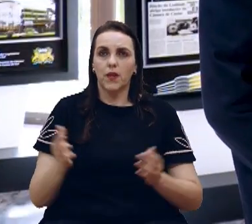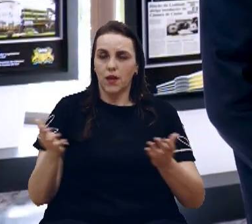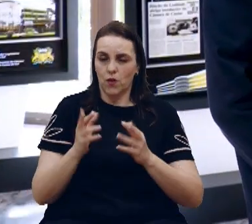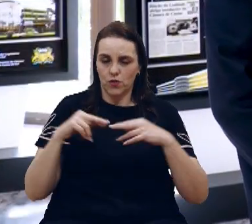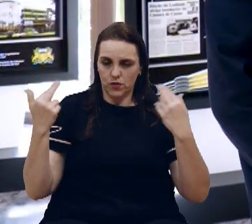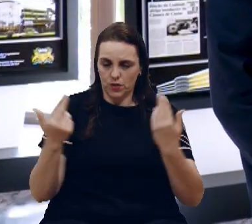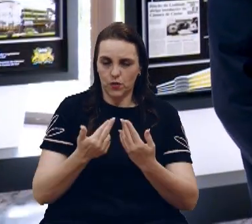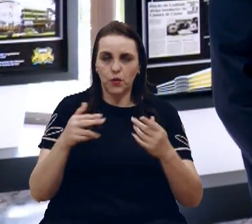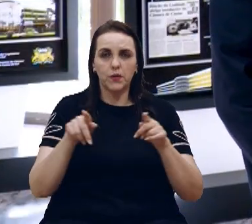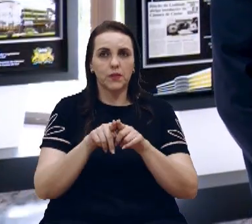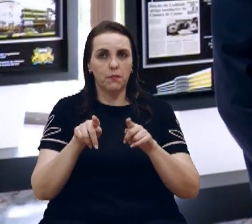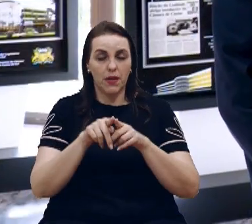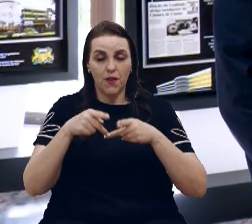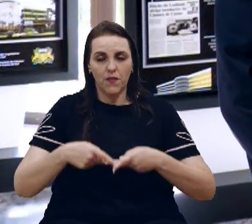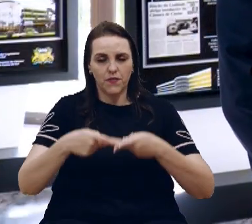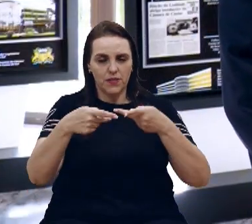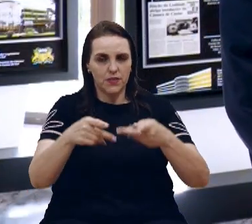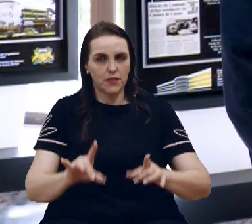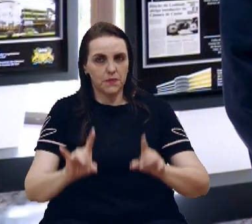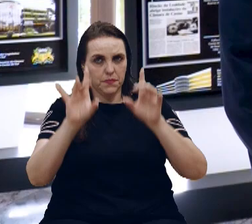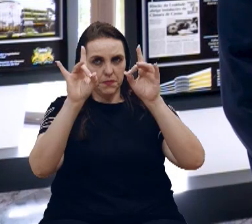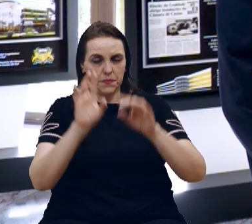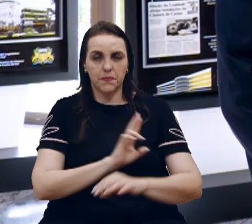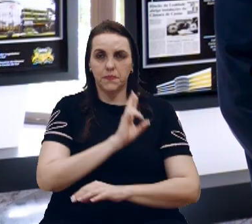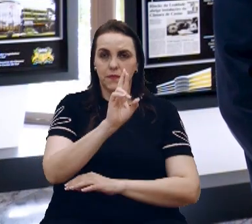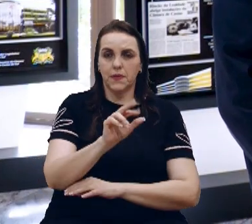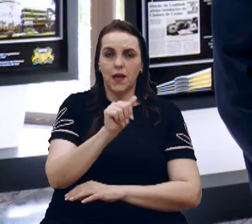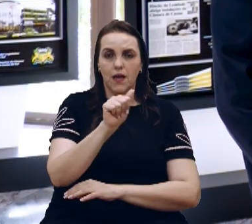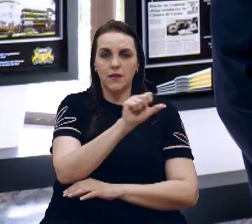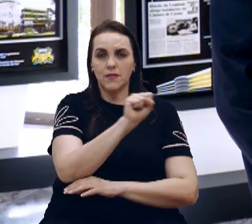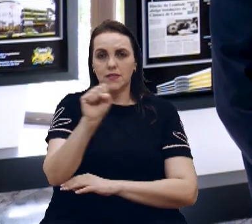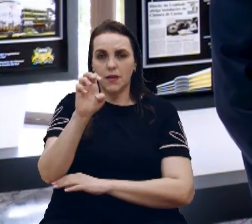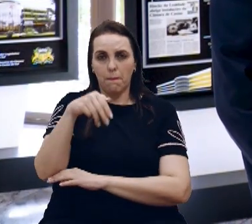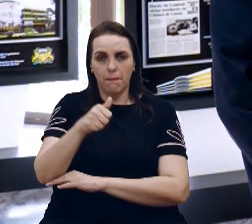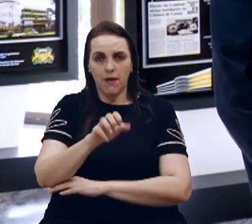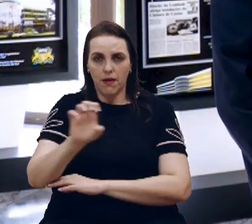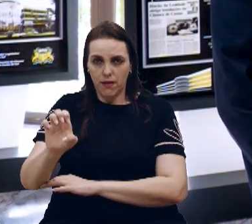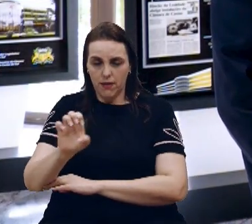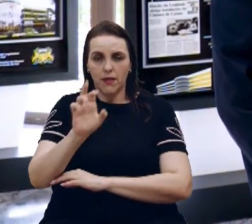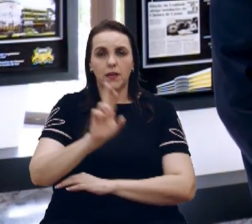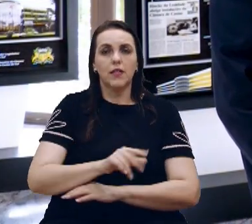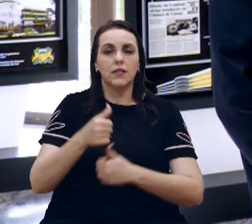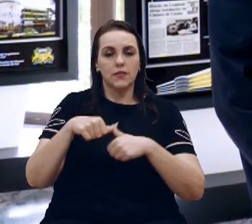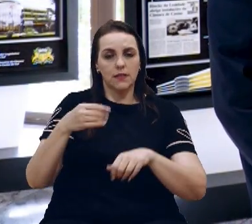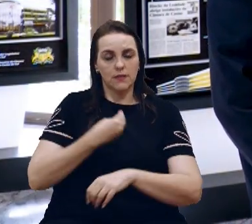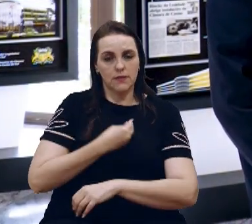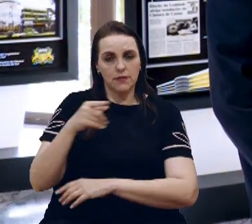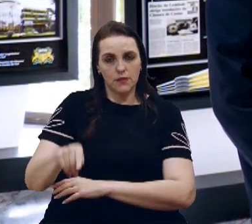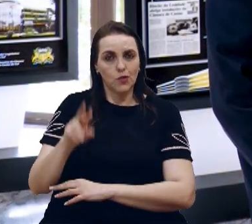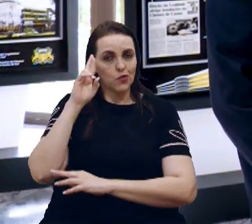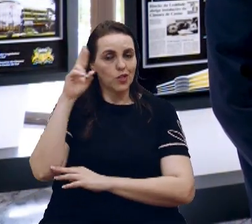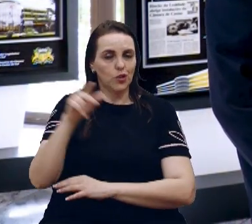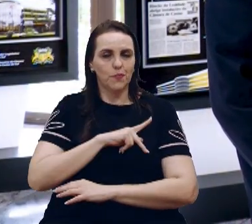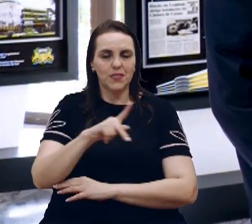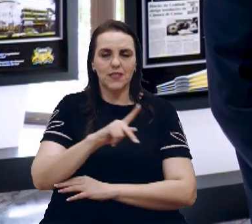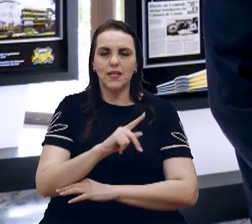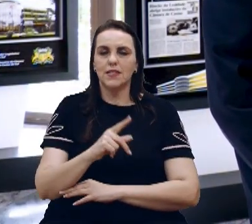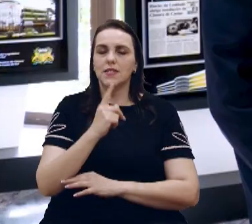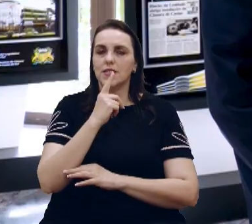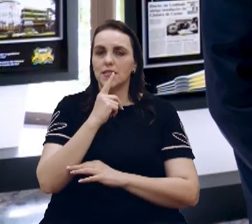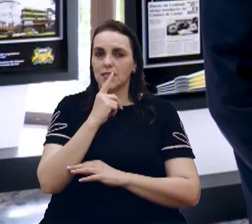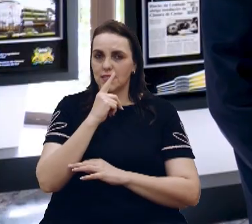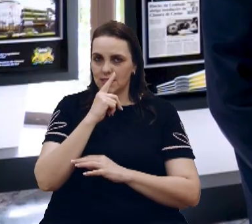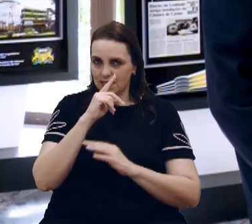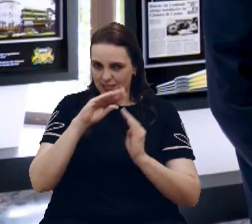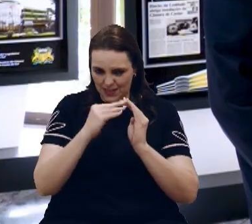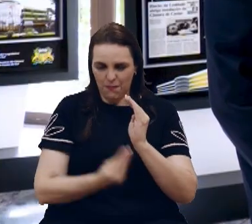também houve uma visita ilustre. Representantes do ASEMAI estiveram aqui, trazidos pelo diretor-presidente do SAMAI, vereador Edson